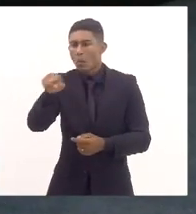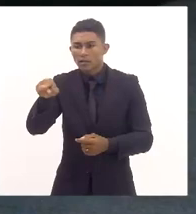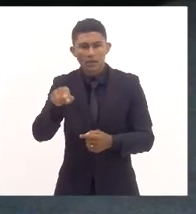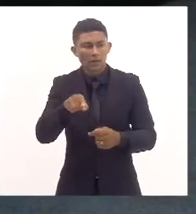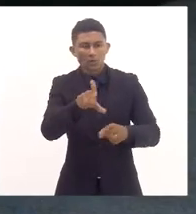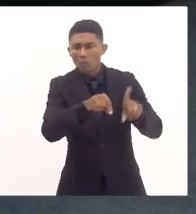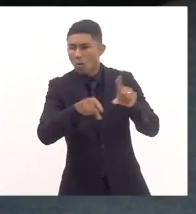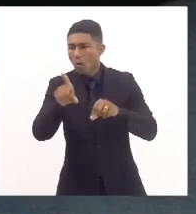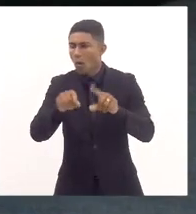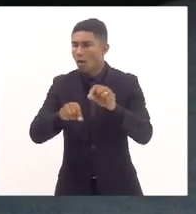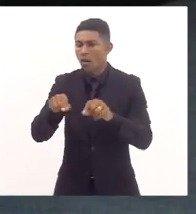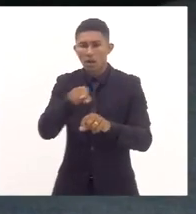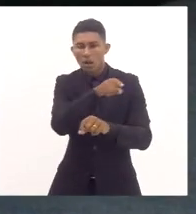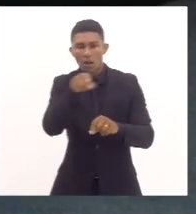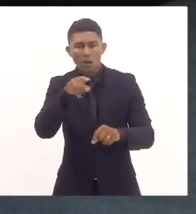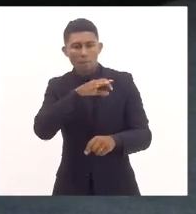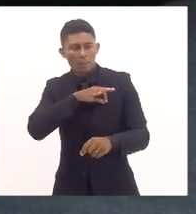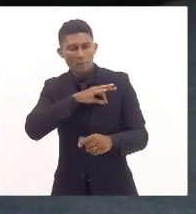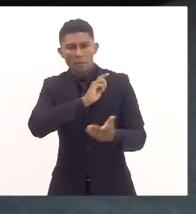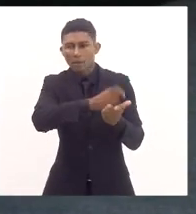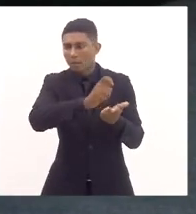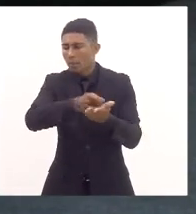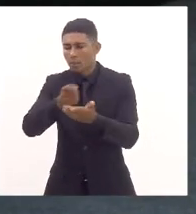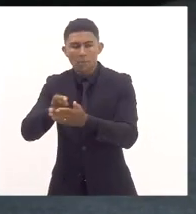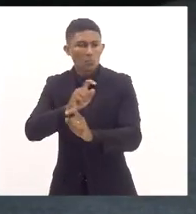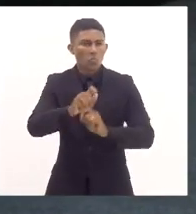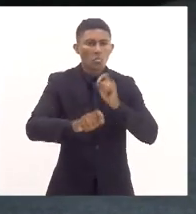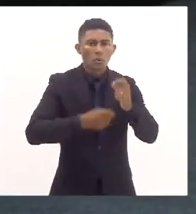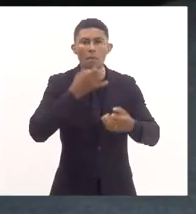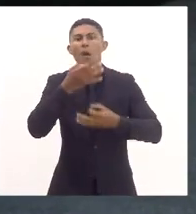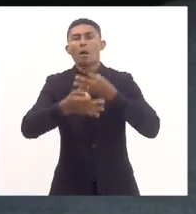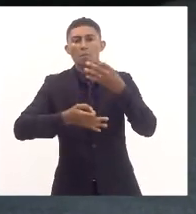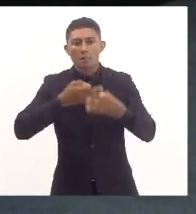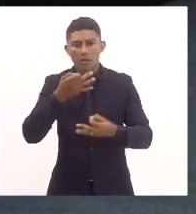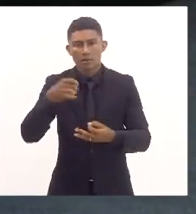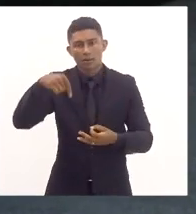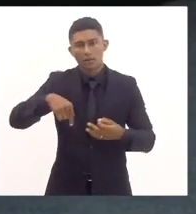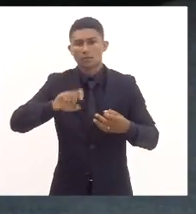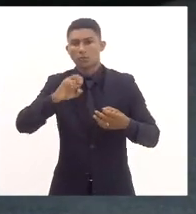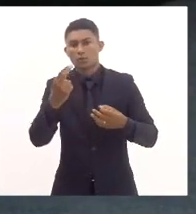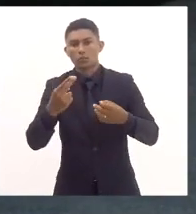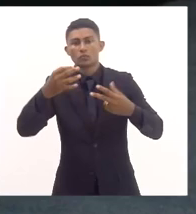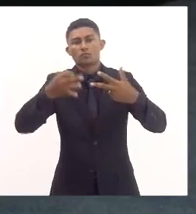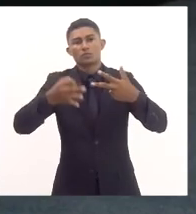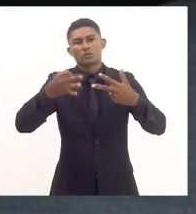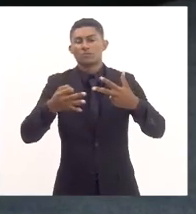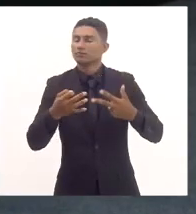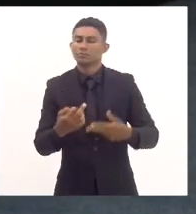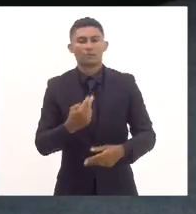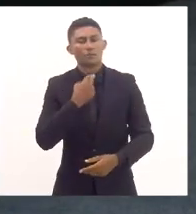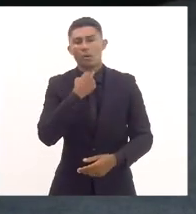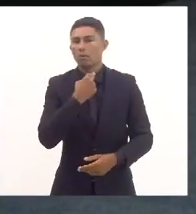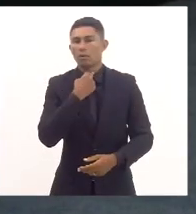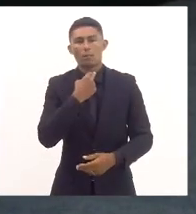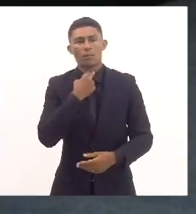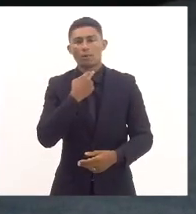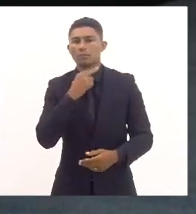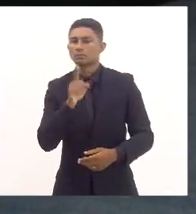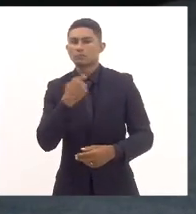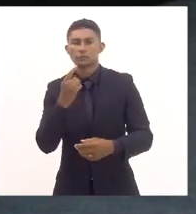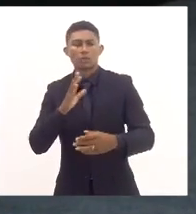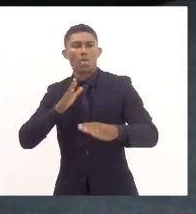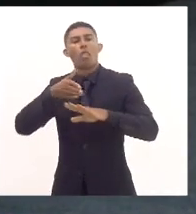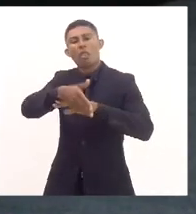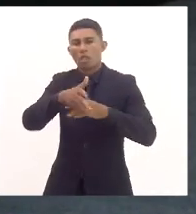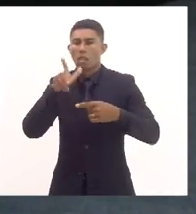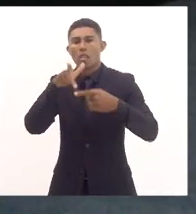ou a divisão de pagamentos ou aqui ou no poder judiciário Não isso não pode ser feito por lei no